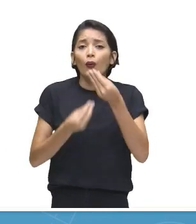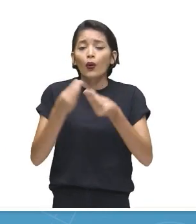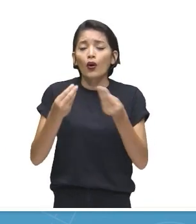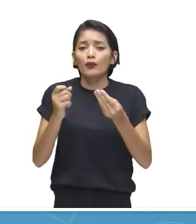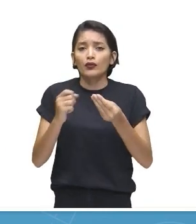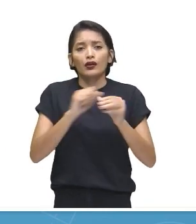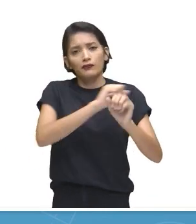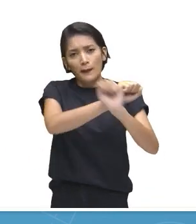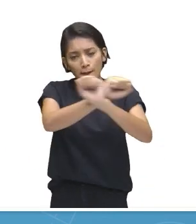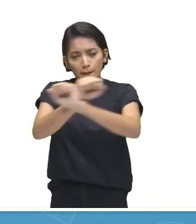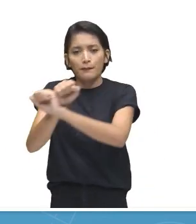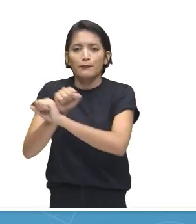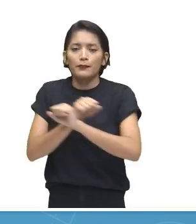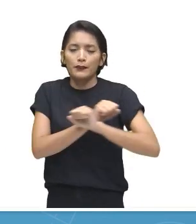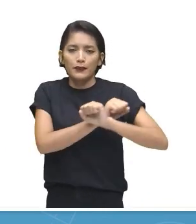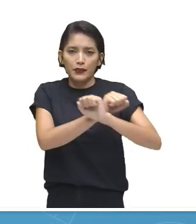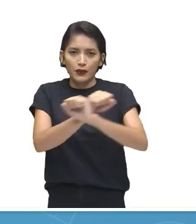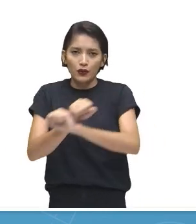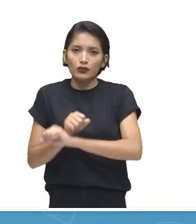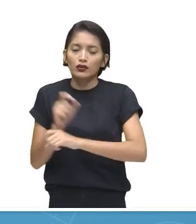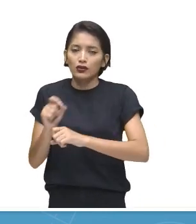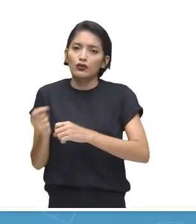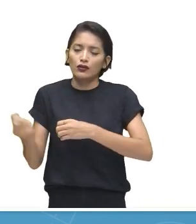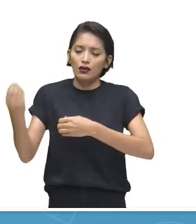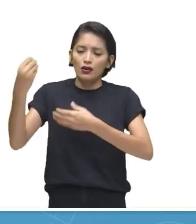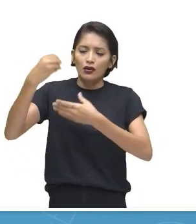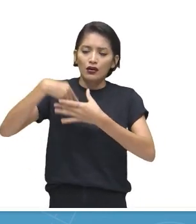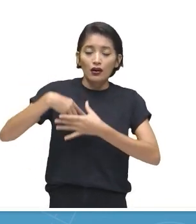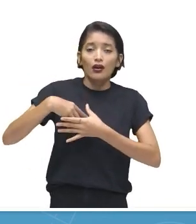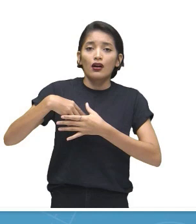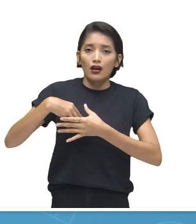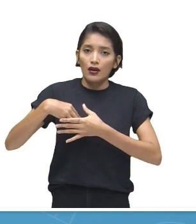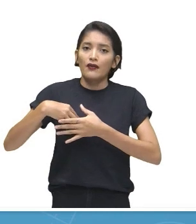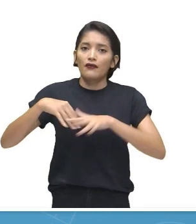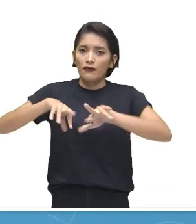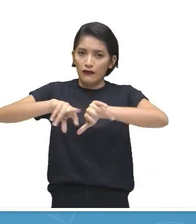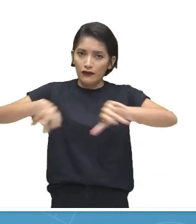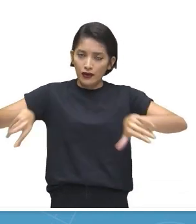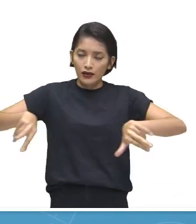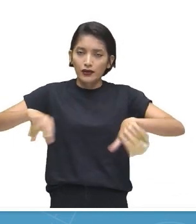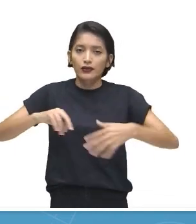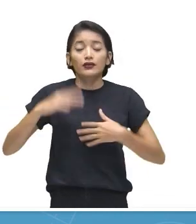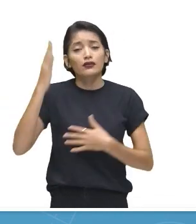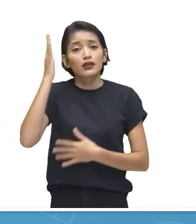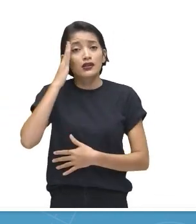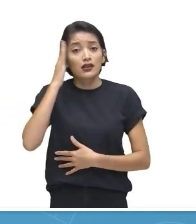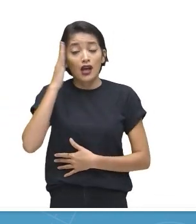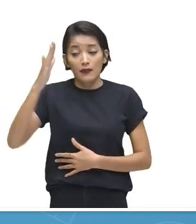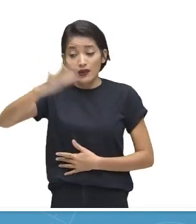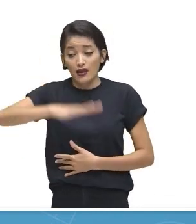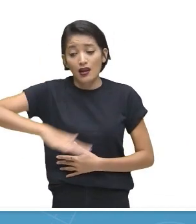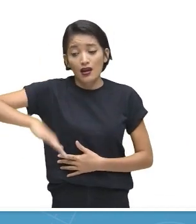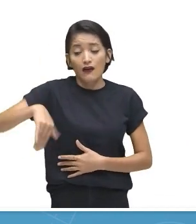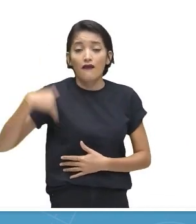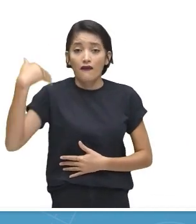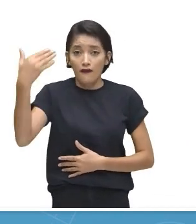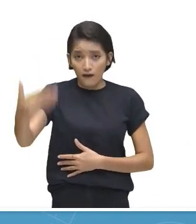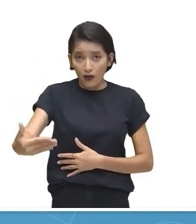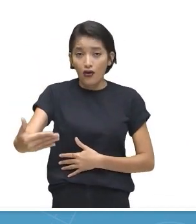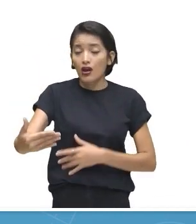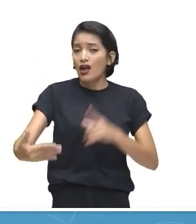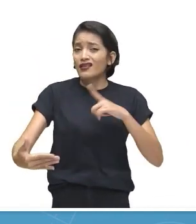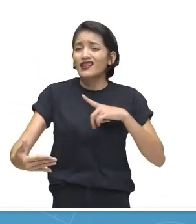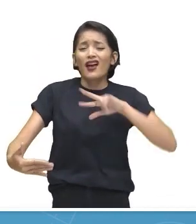de proteção contra a entrada de agentes externos. Então a gente sabe aí que no ambiente externo a gente vai